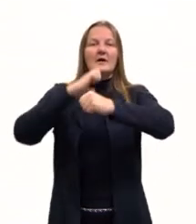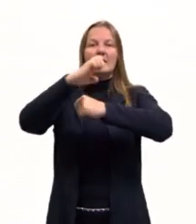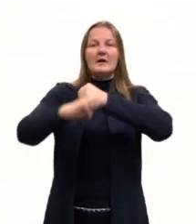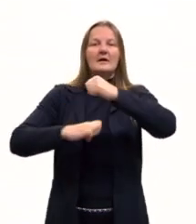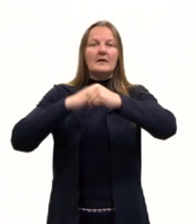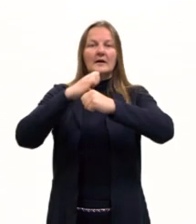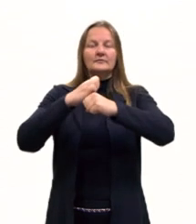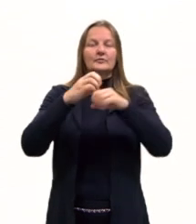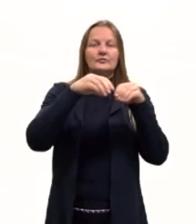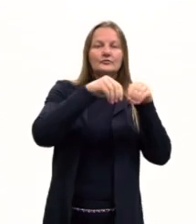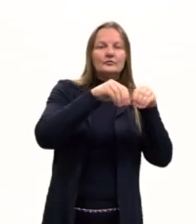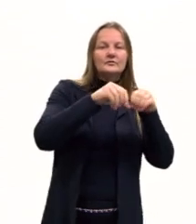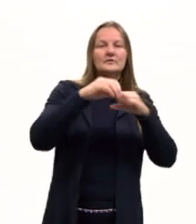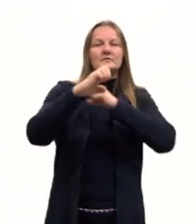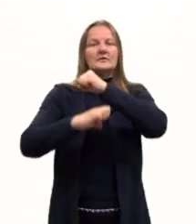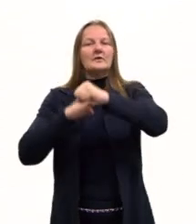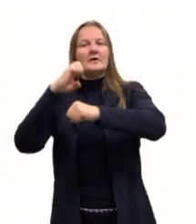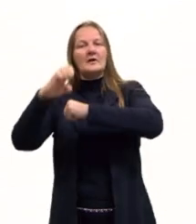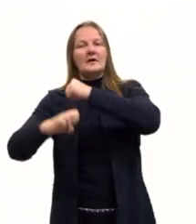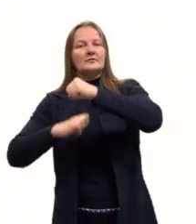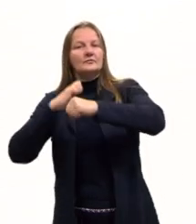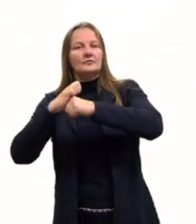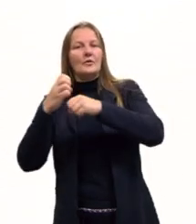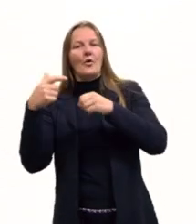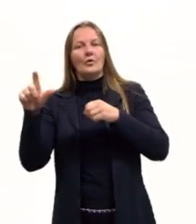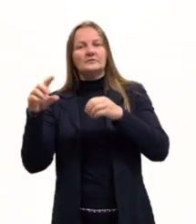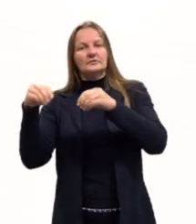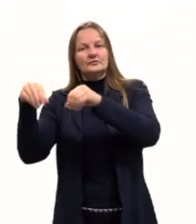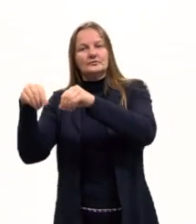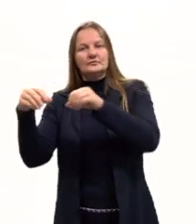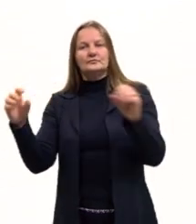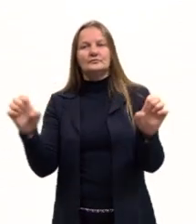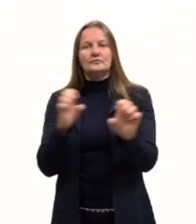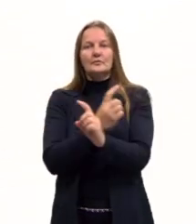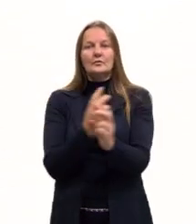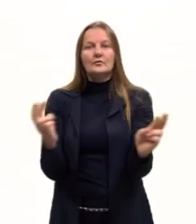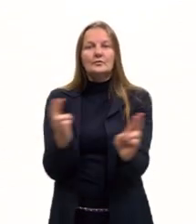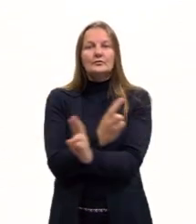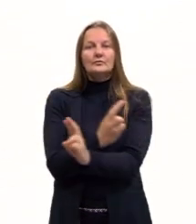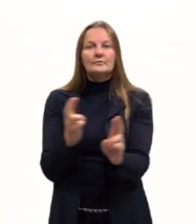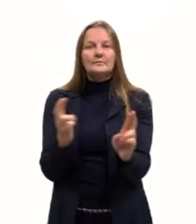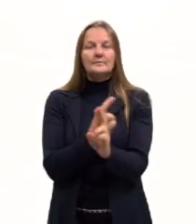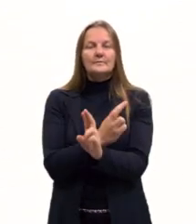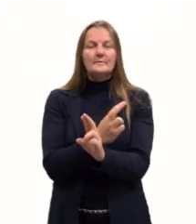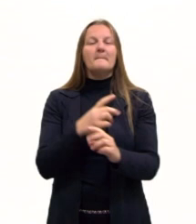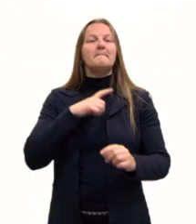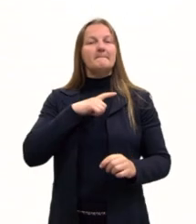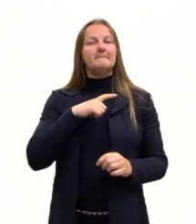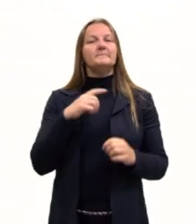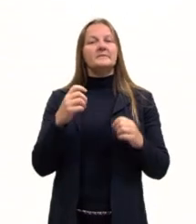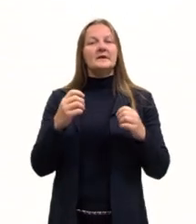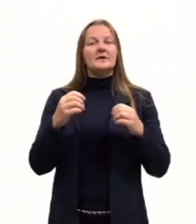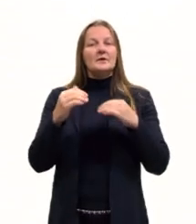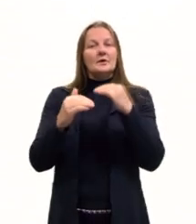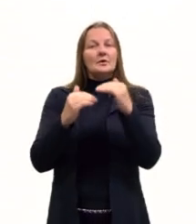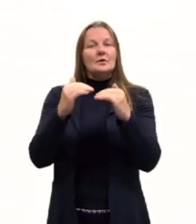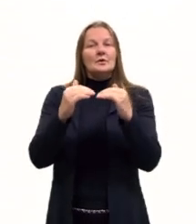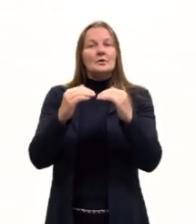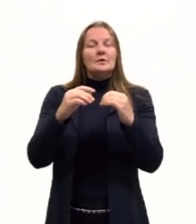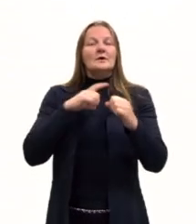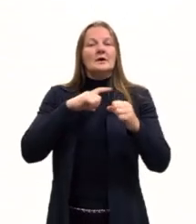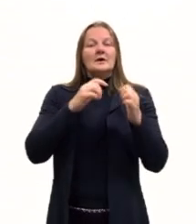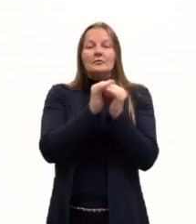transferência de elétrons de uma substância para outra substância e com o que consequentemente nisso ocorre uma formação